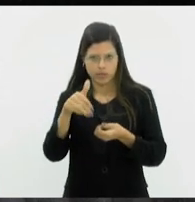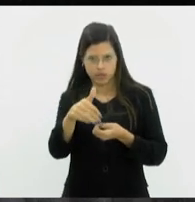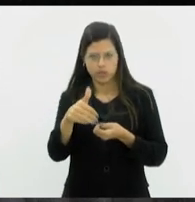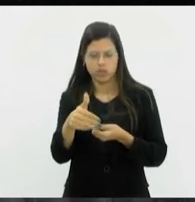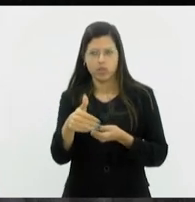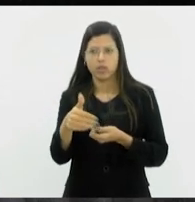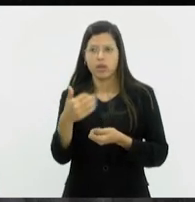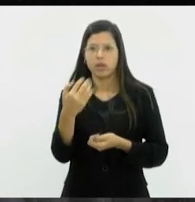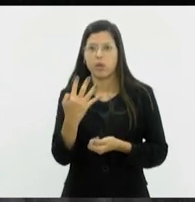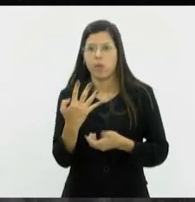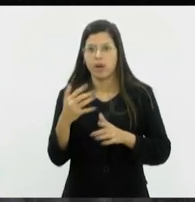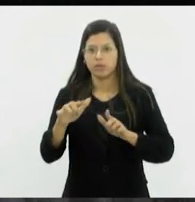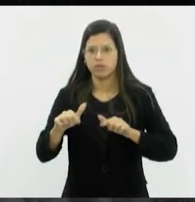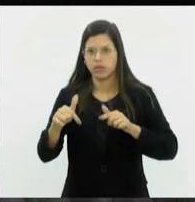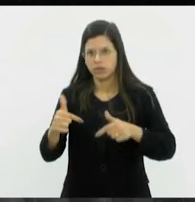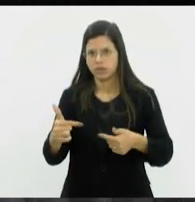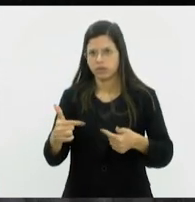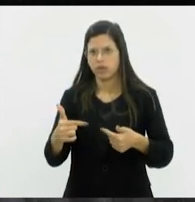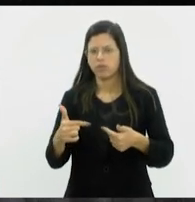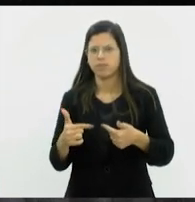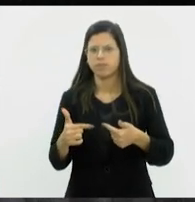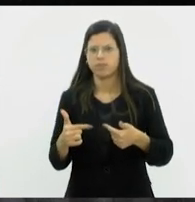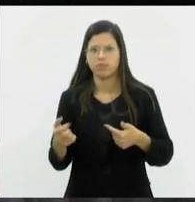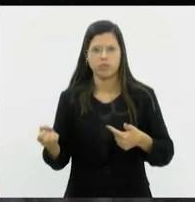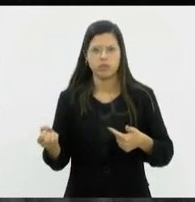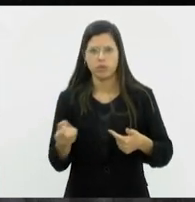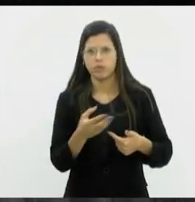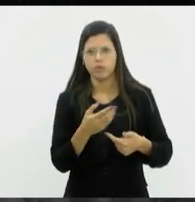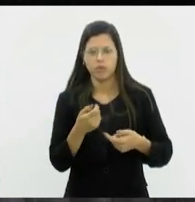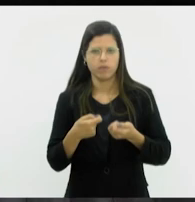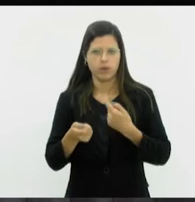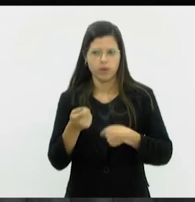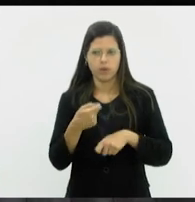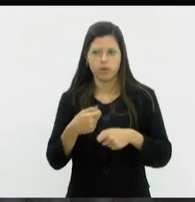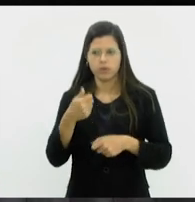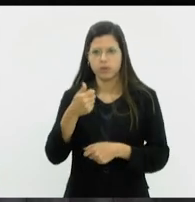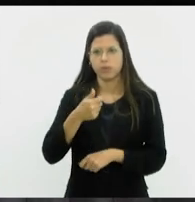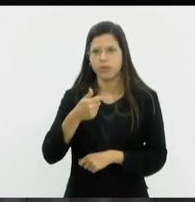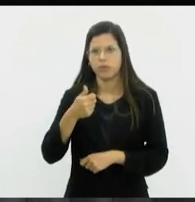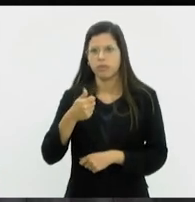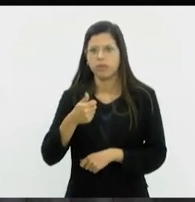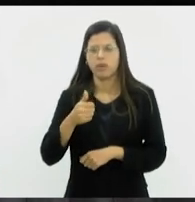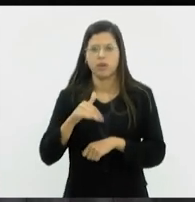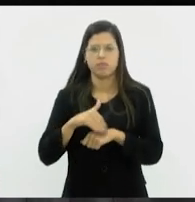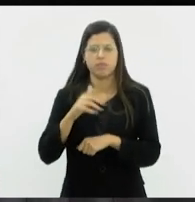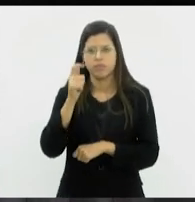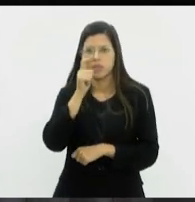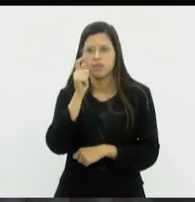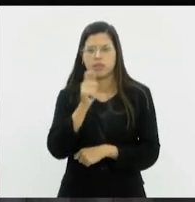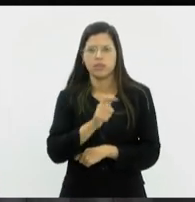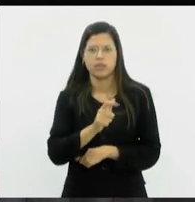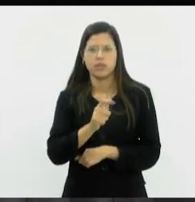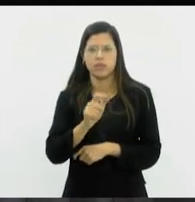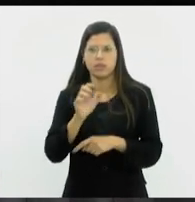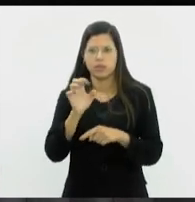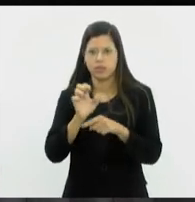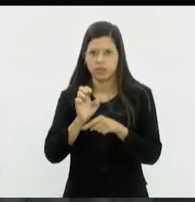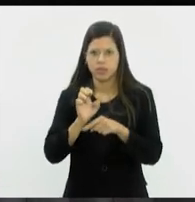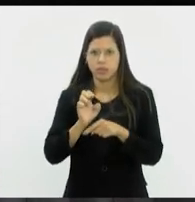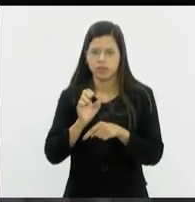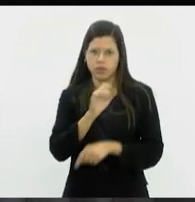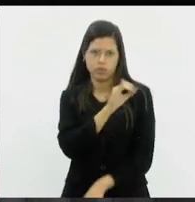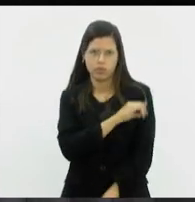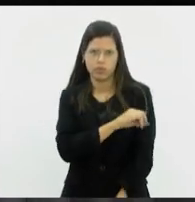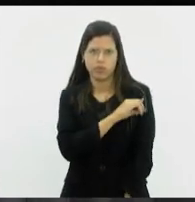semestre, quatro ações voltadas a novos negócios. A primeira é a que mais nos interessa aqui para o Estado do Rio